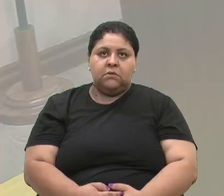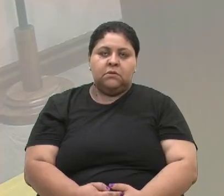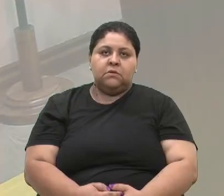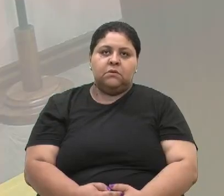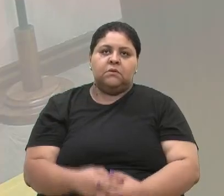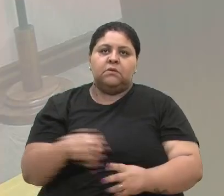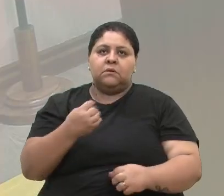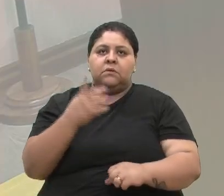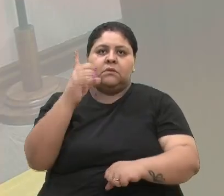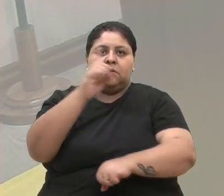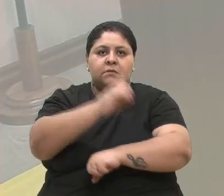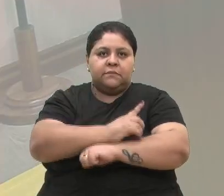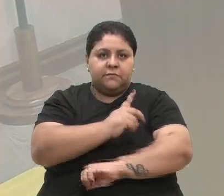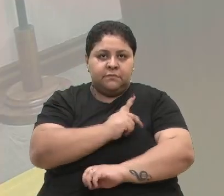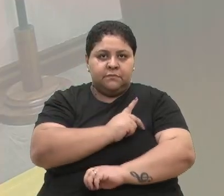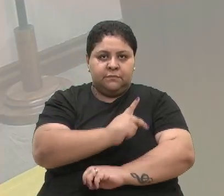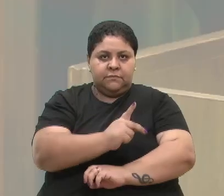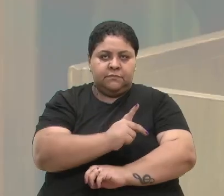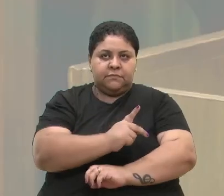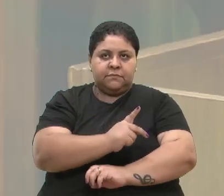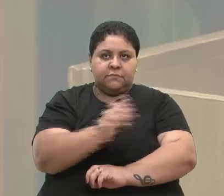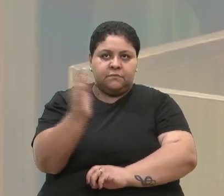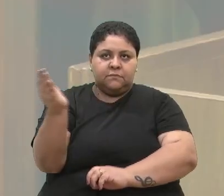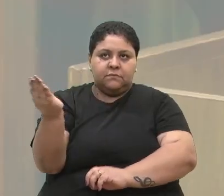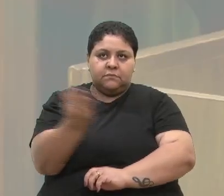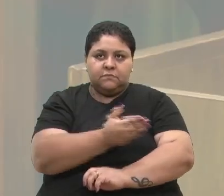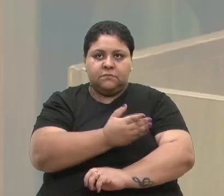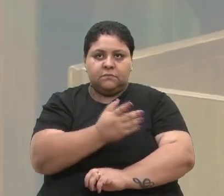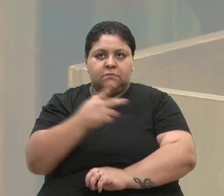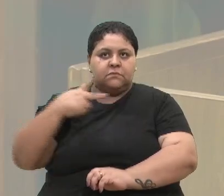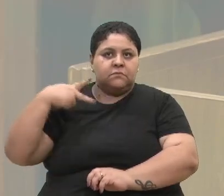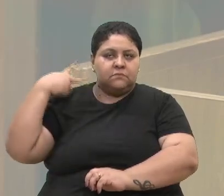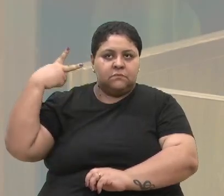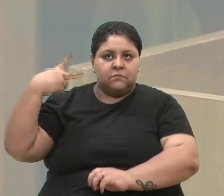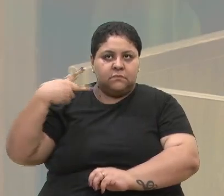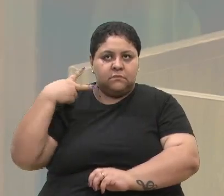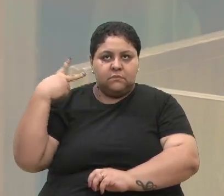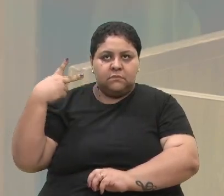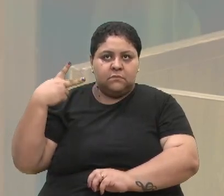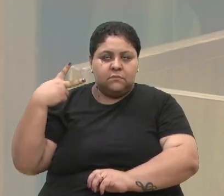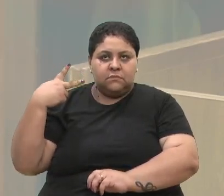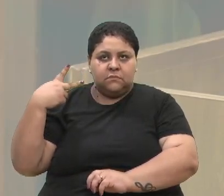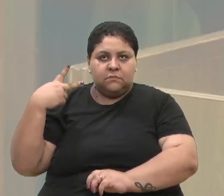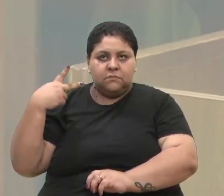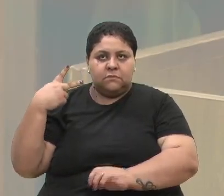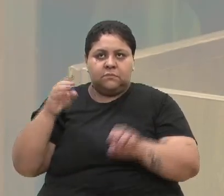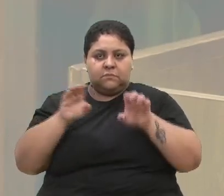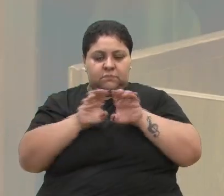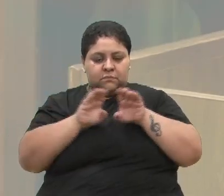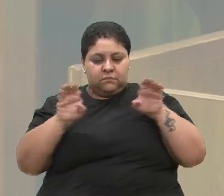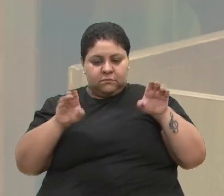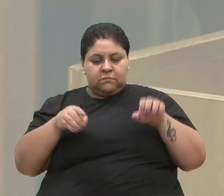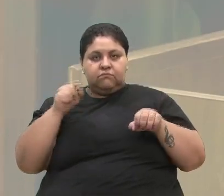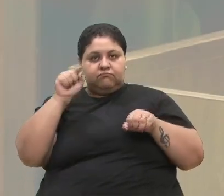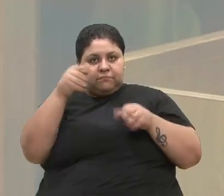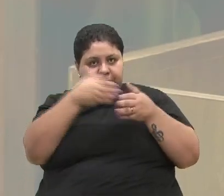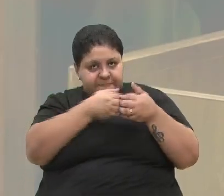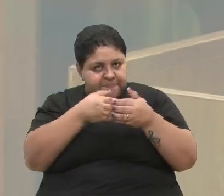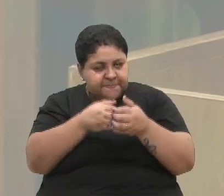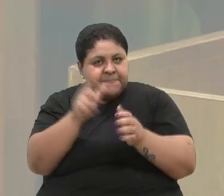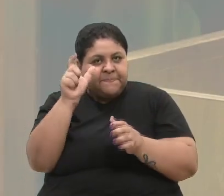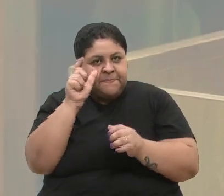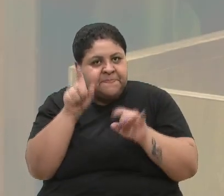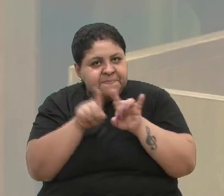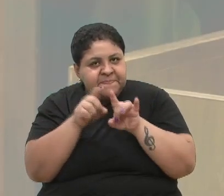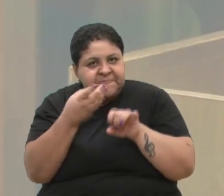Bom dia, presidente. Bom dia, nobres pares, vereadores. Bom dia, pessoal da mesa. Você que nos assiste, muito bom